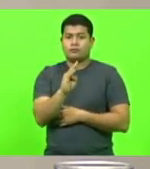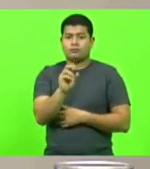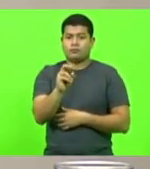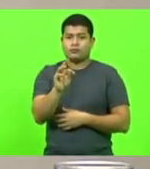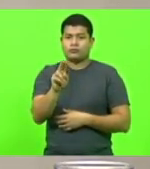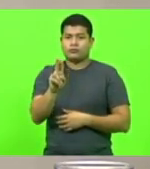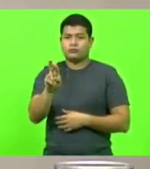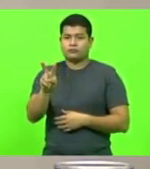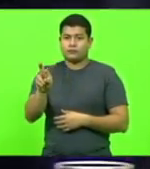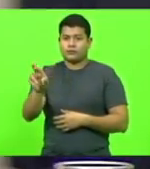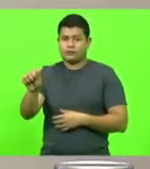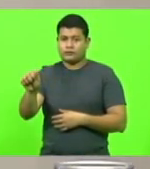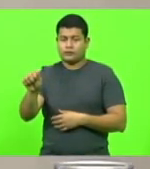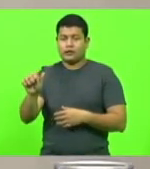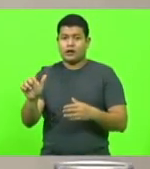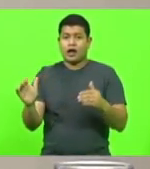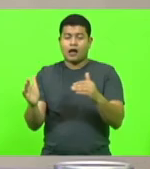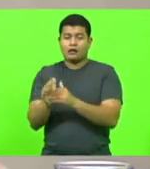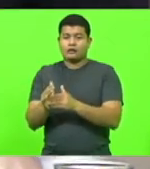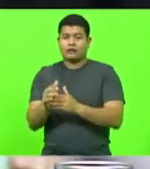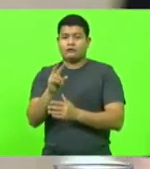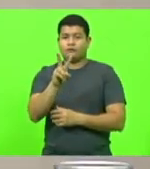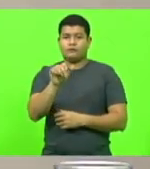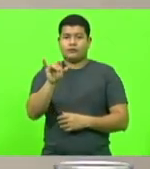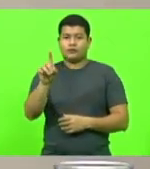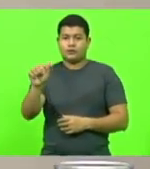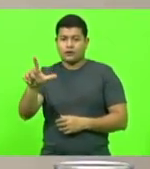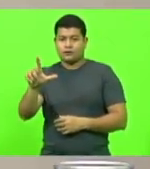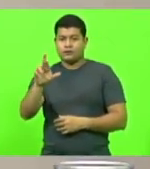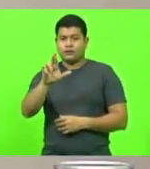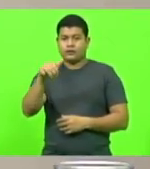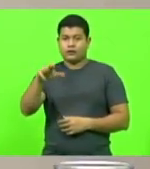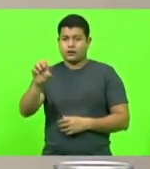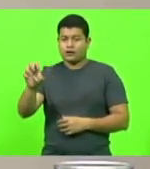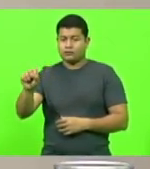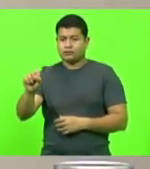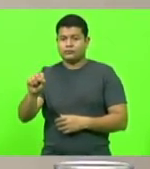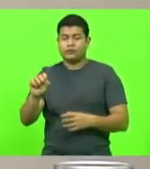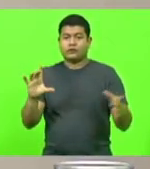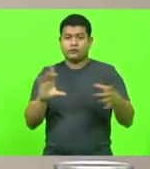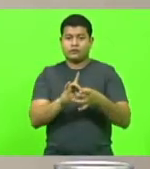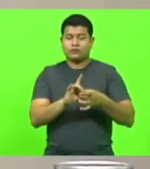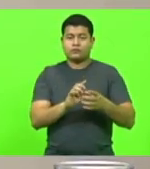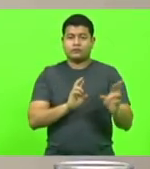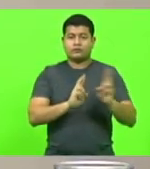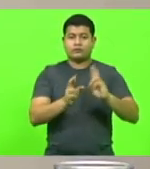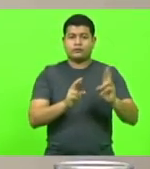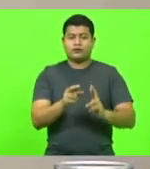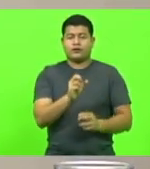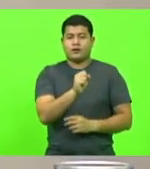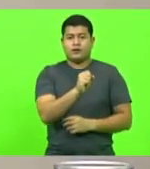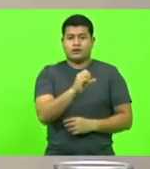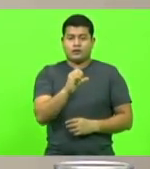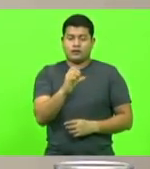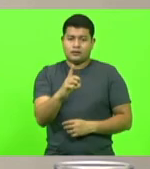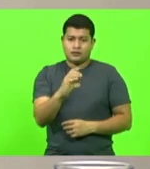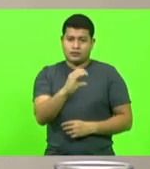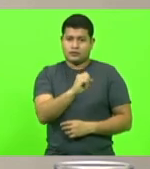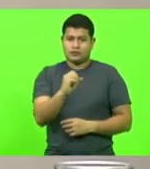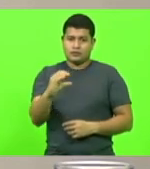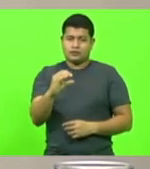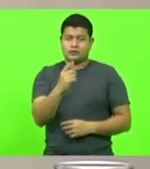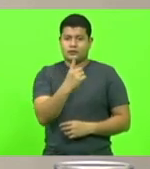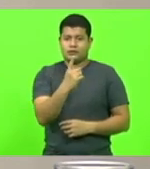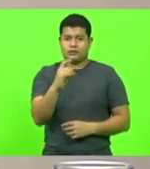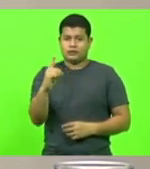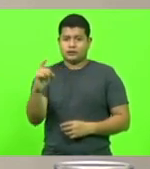Vidal Ramos, quilômetro 107.8, entroncamento com a rodovia SC 110, com pareceres favoráveis das comissões de